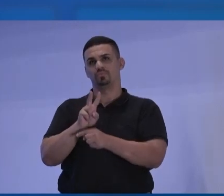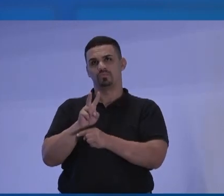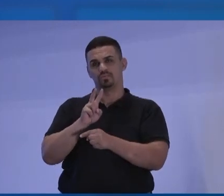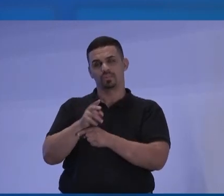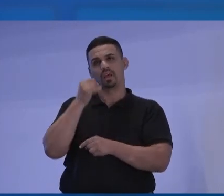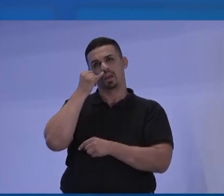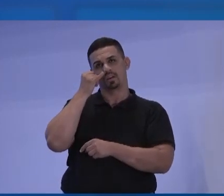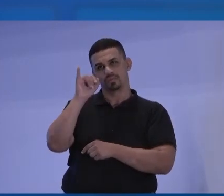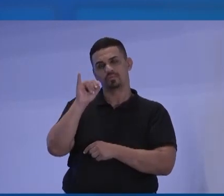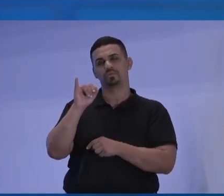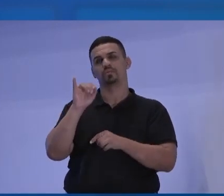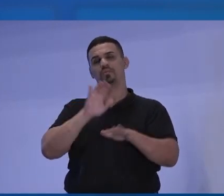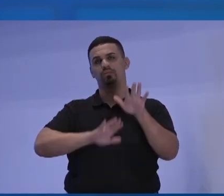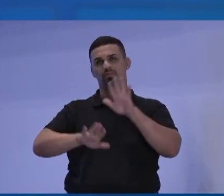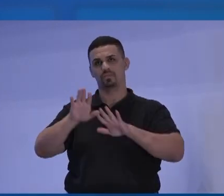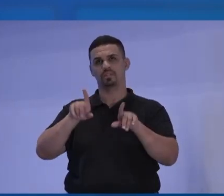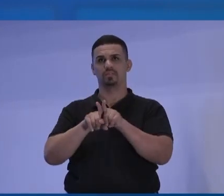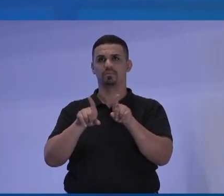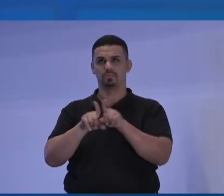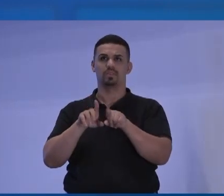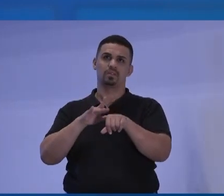da doença.